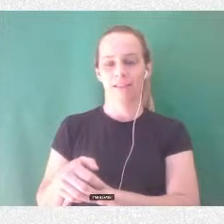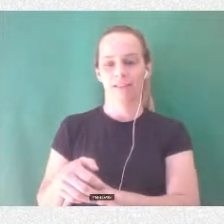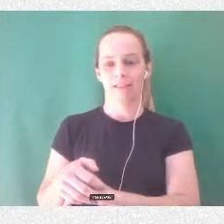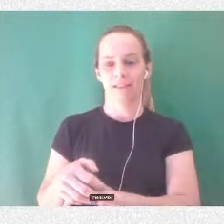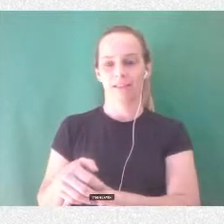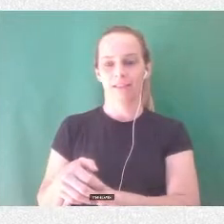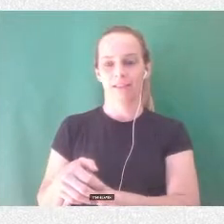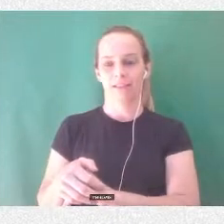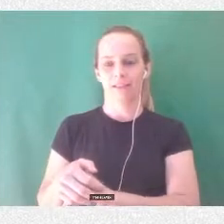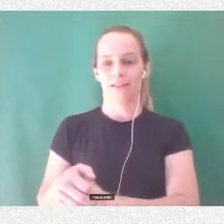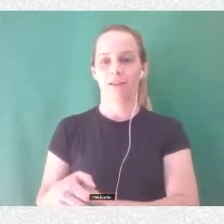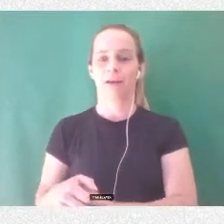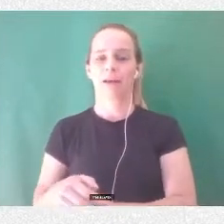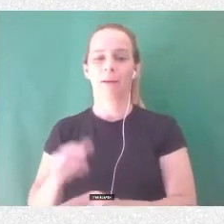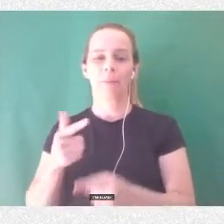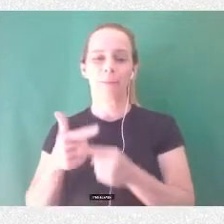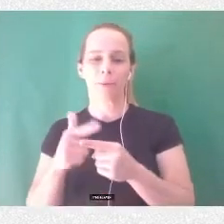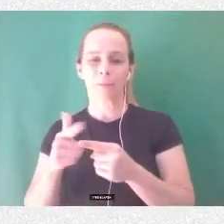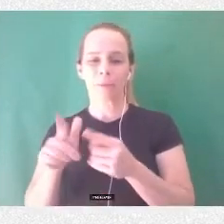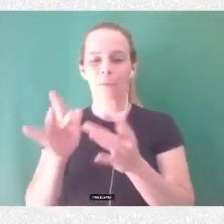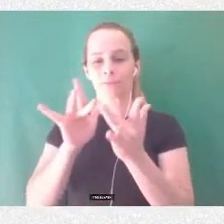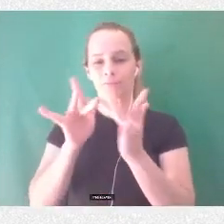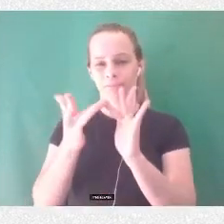Realmente eles estão com um problema de conexão?